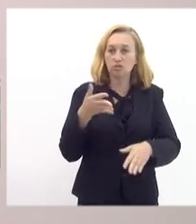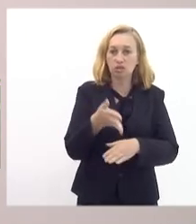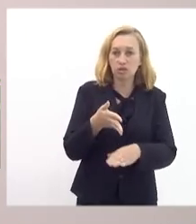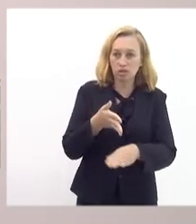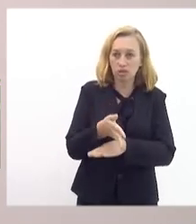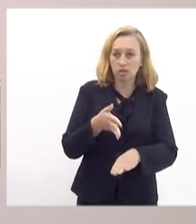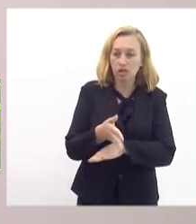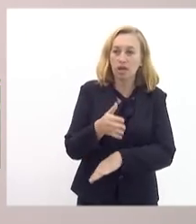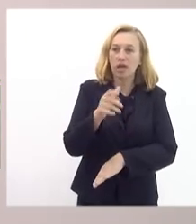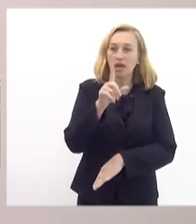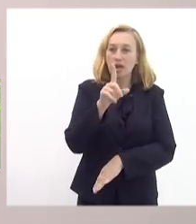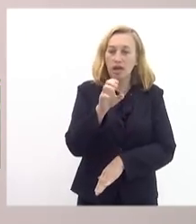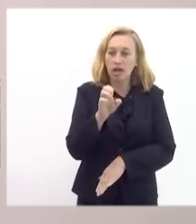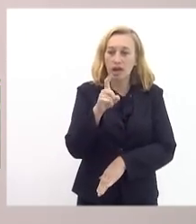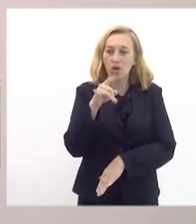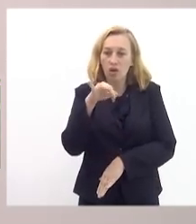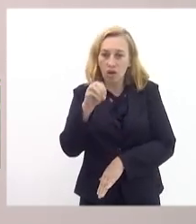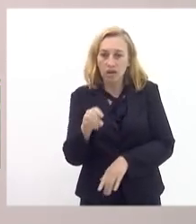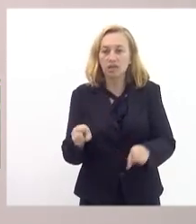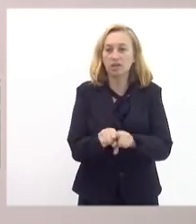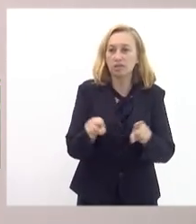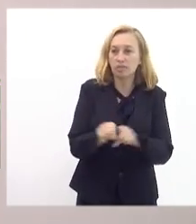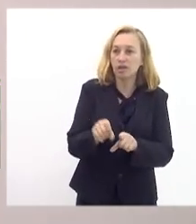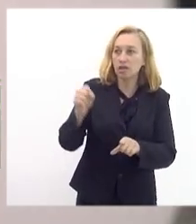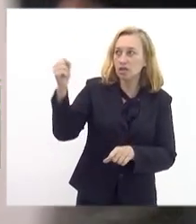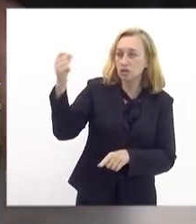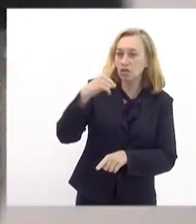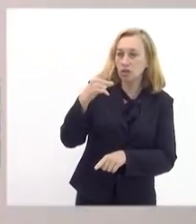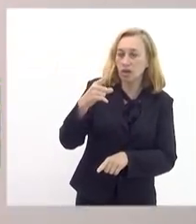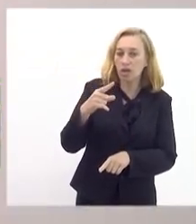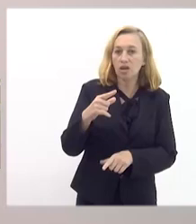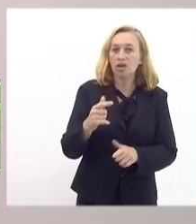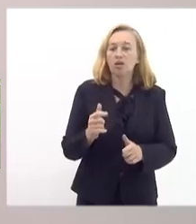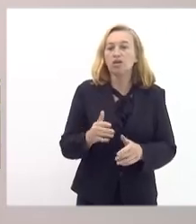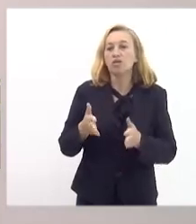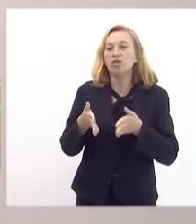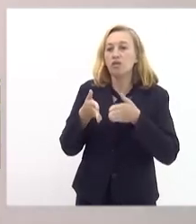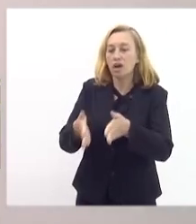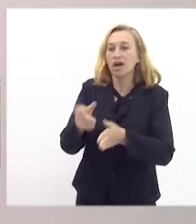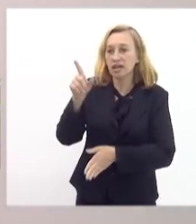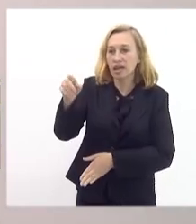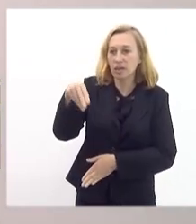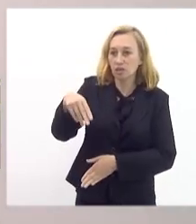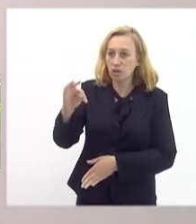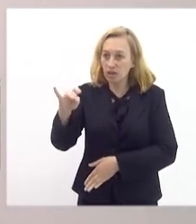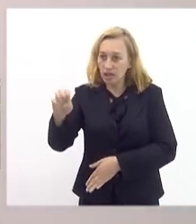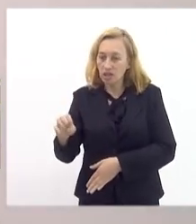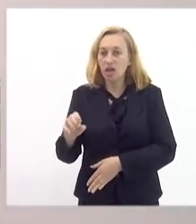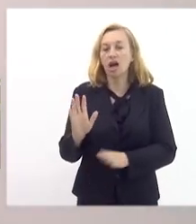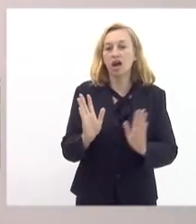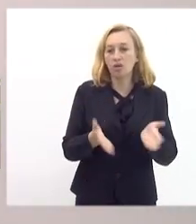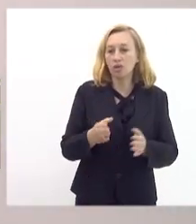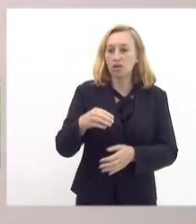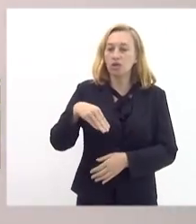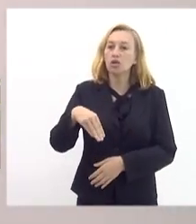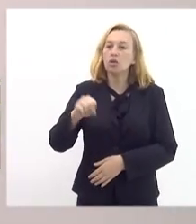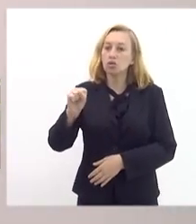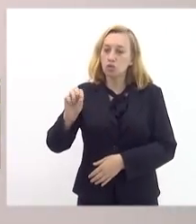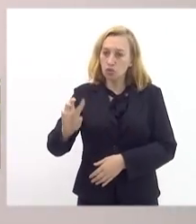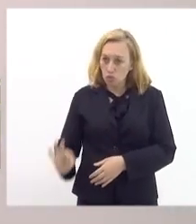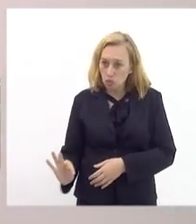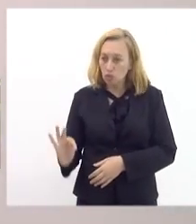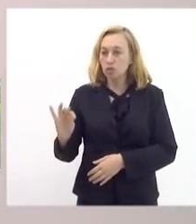entrando principalmente eólica e solar muito focalizada lá no nordeste mais a região sul e sudeste ainda tá muito fortemente